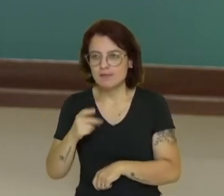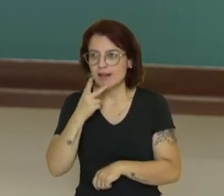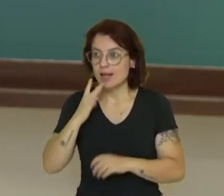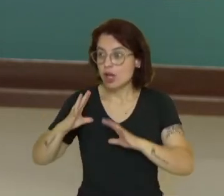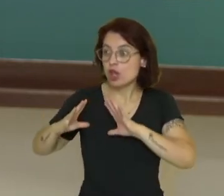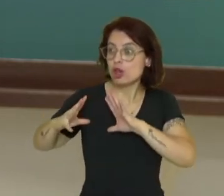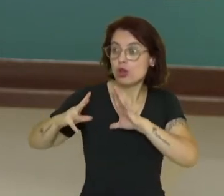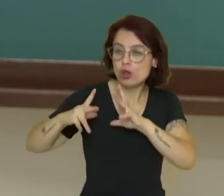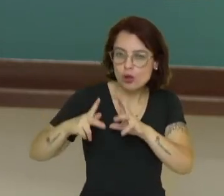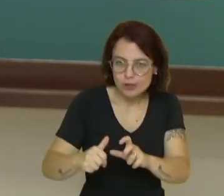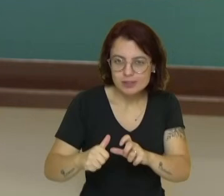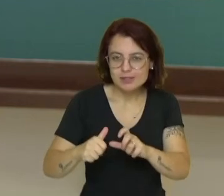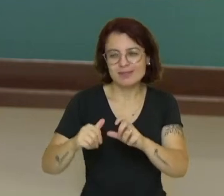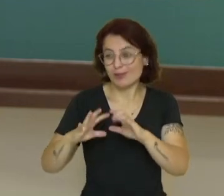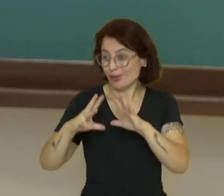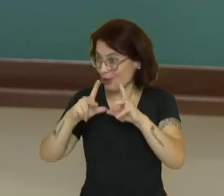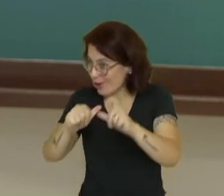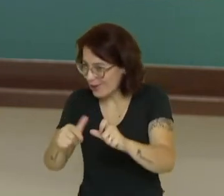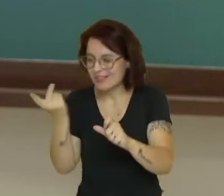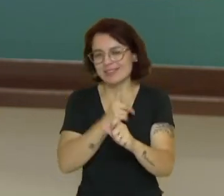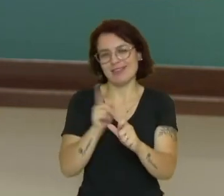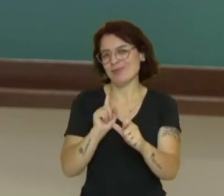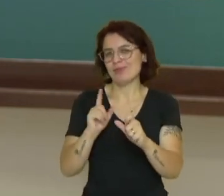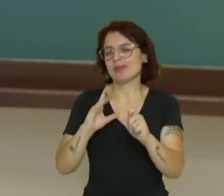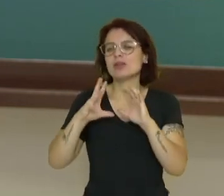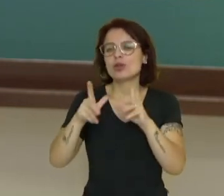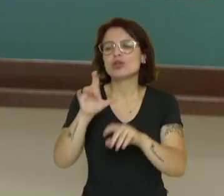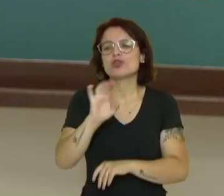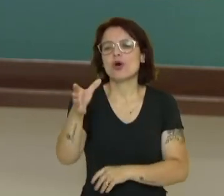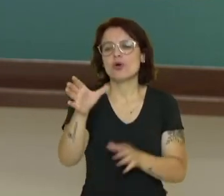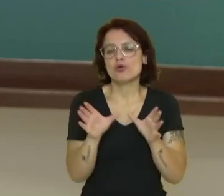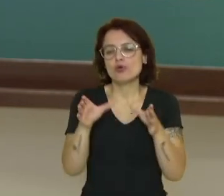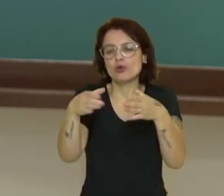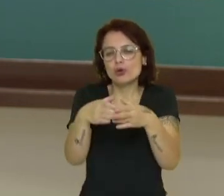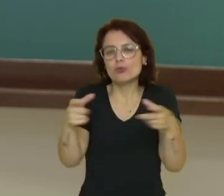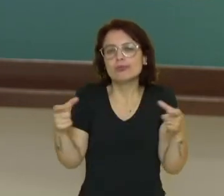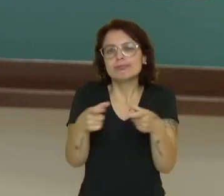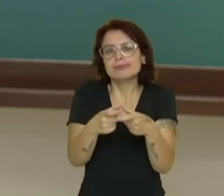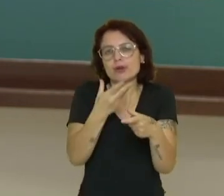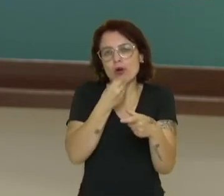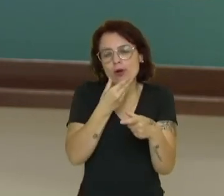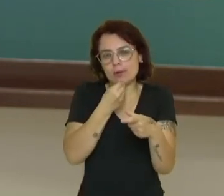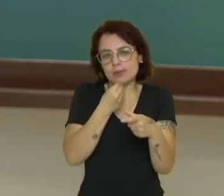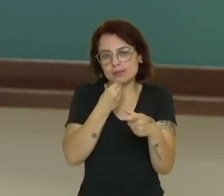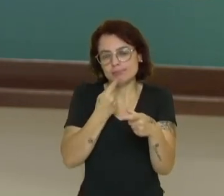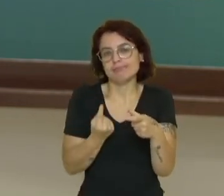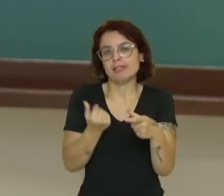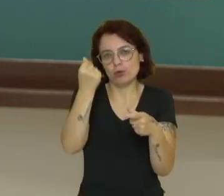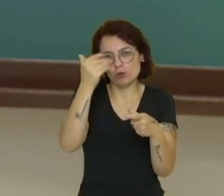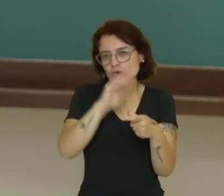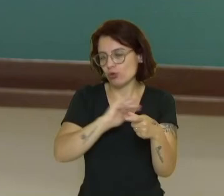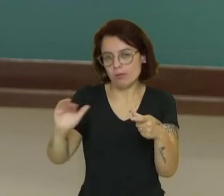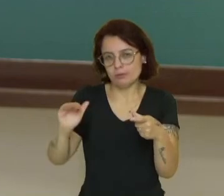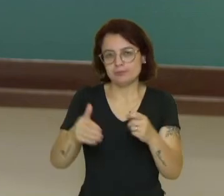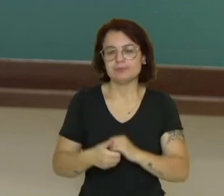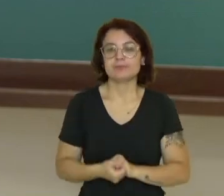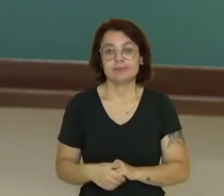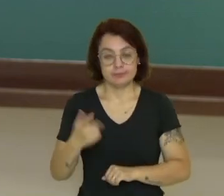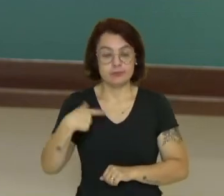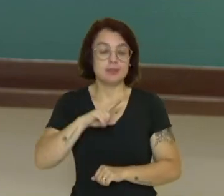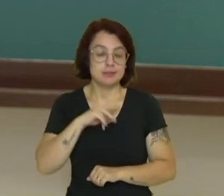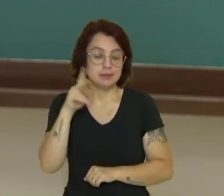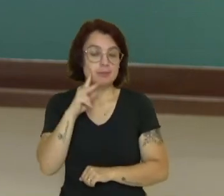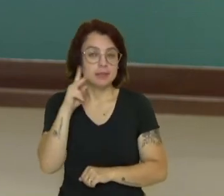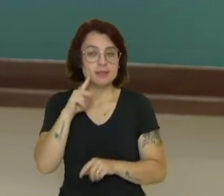podem ser, ele não está falando de todo mundo não, né? Está falando de uma parcela mínima da sociedade. Vale lembrar também